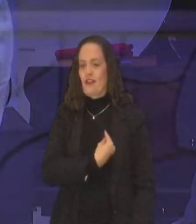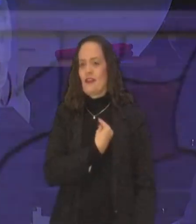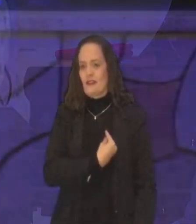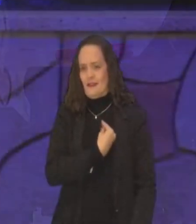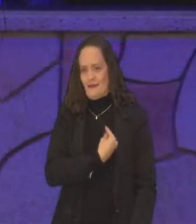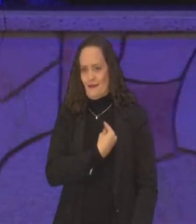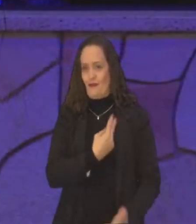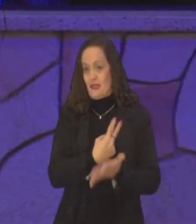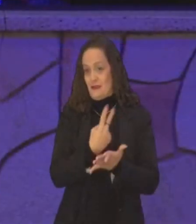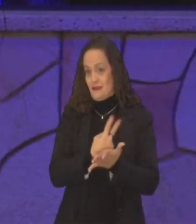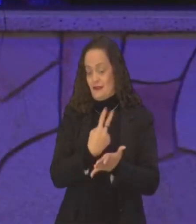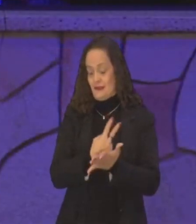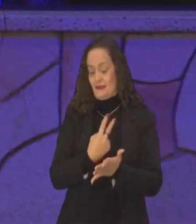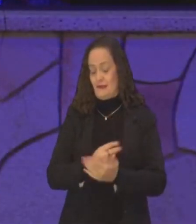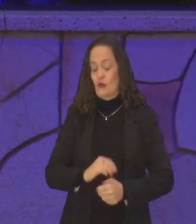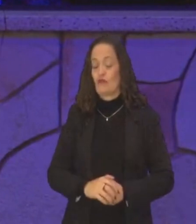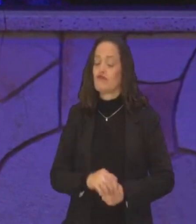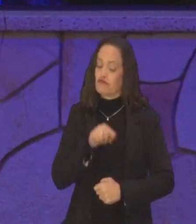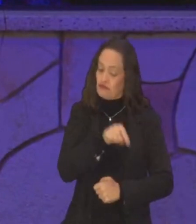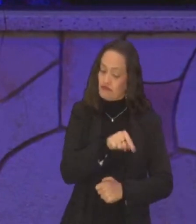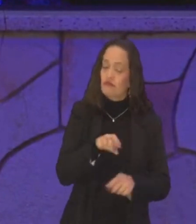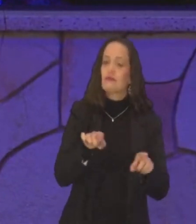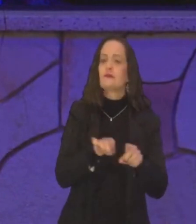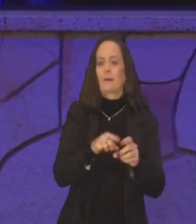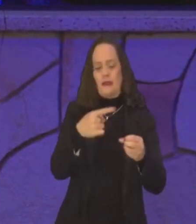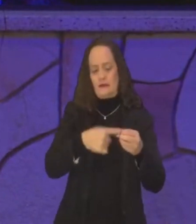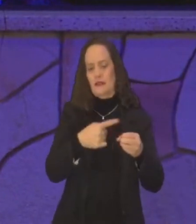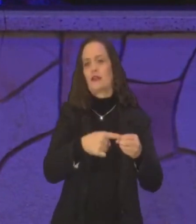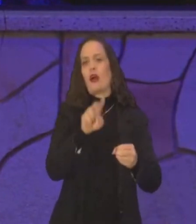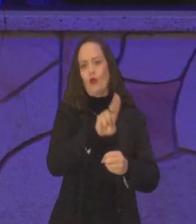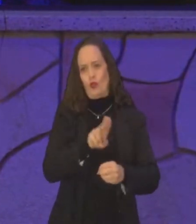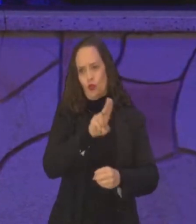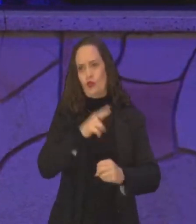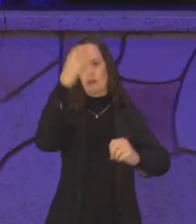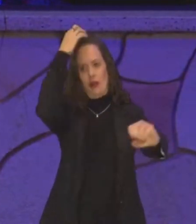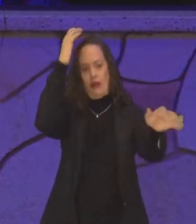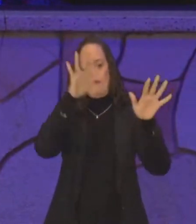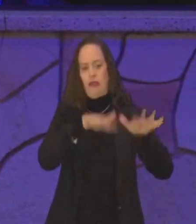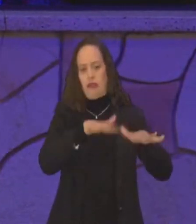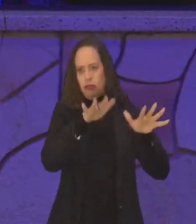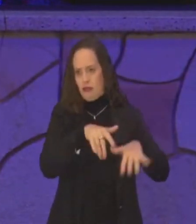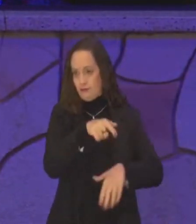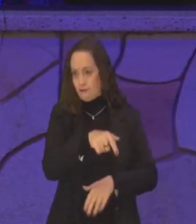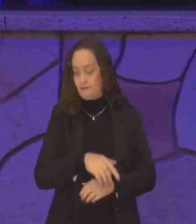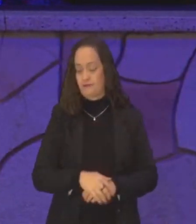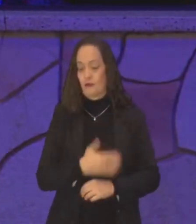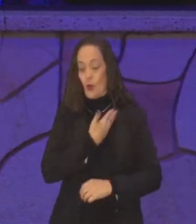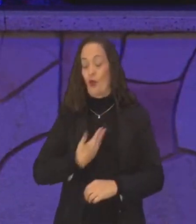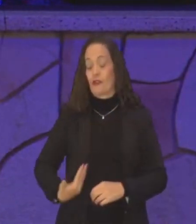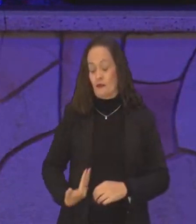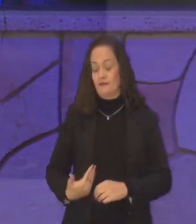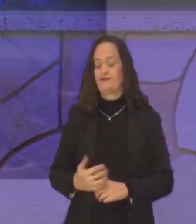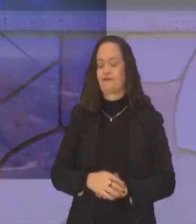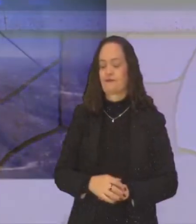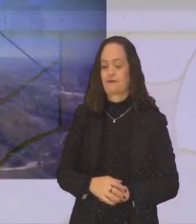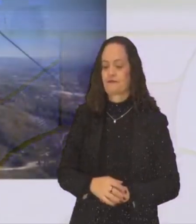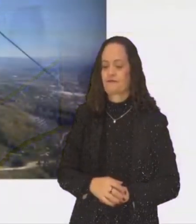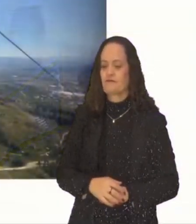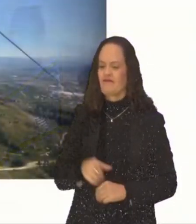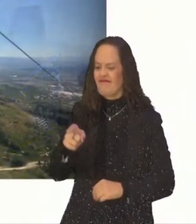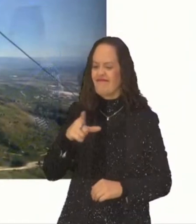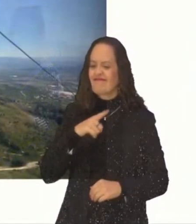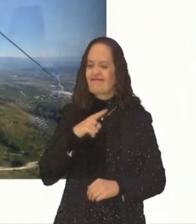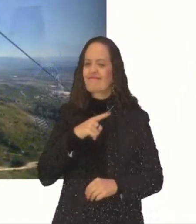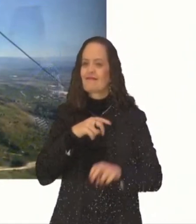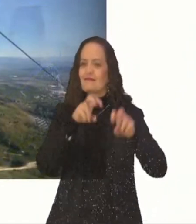também com a cidade de Pérgamo. Temos aí algumas imagens do teleférico para você subir, não